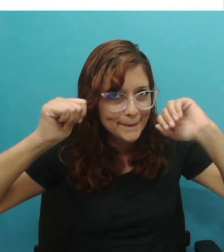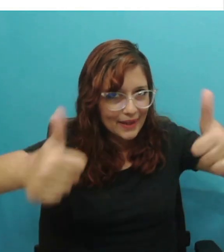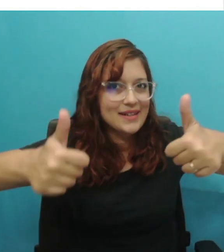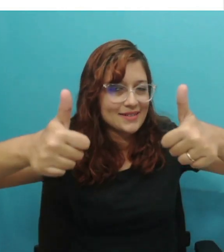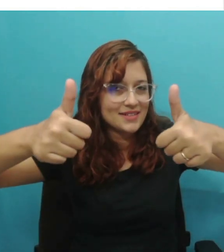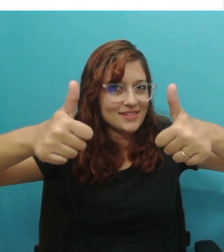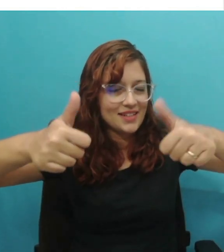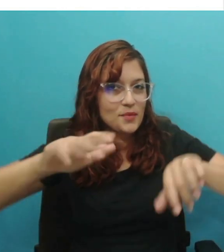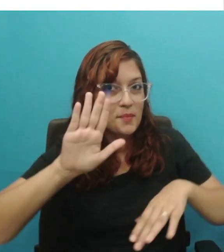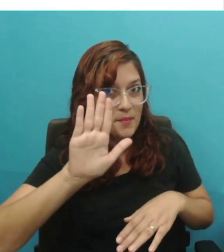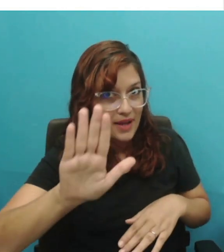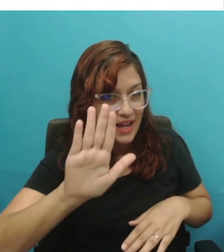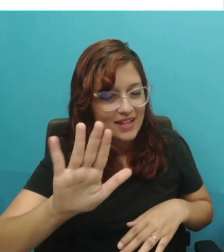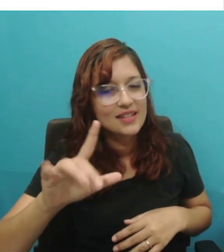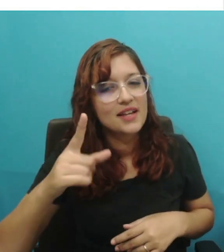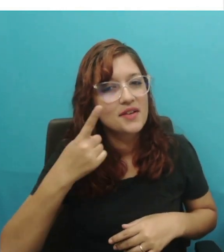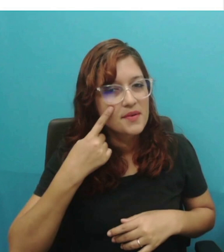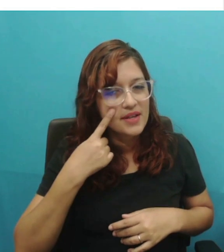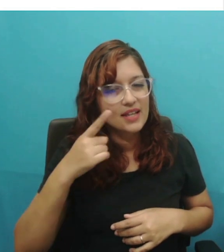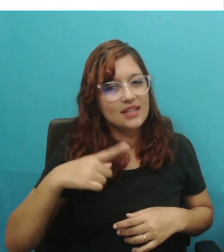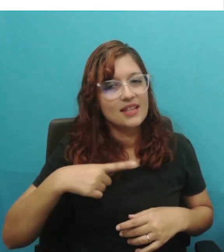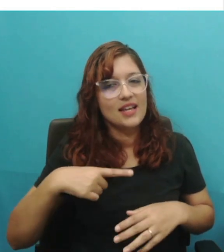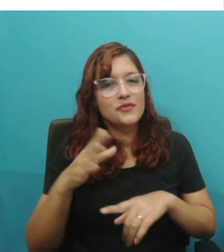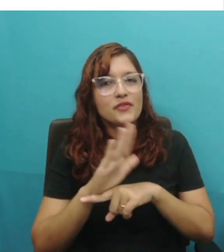Acabou-se. Tá certo?